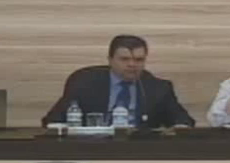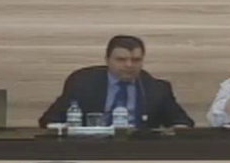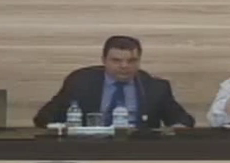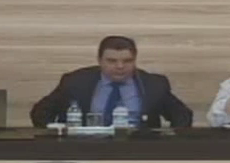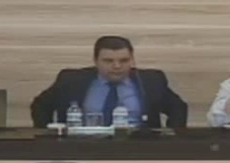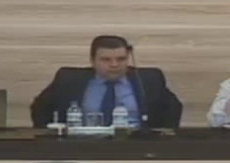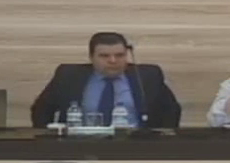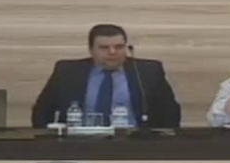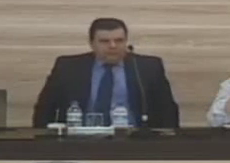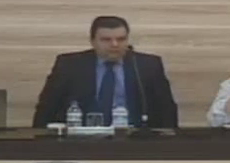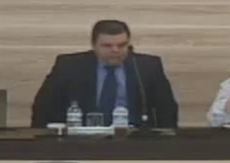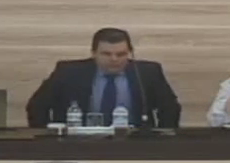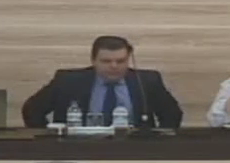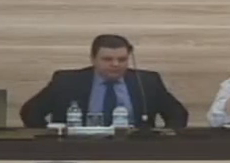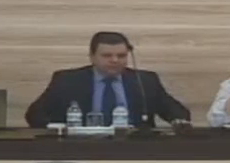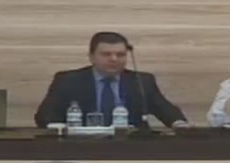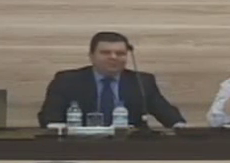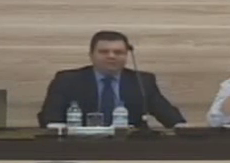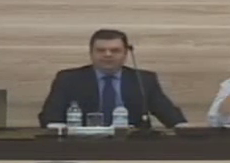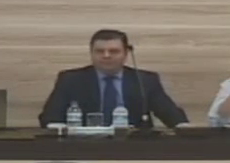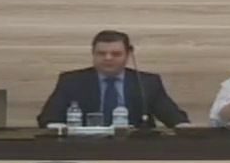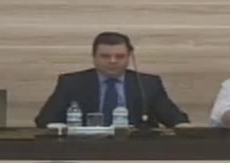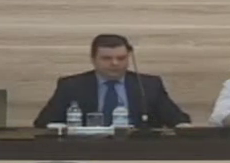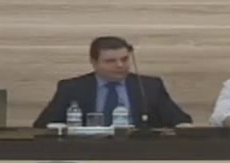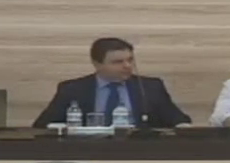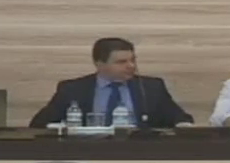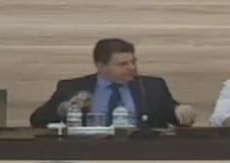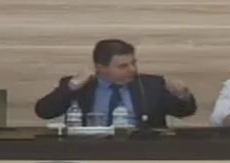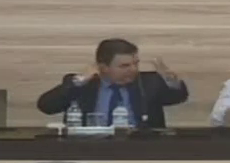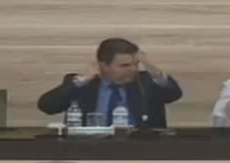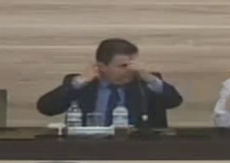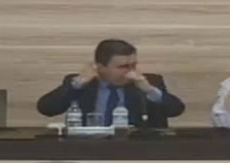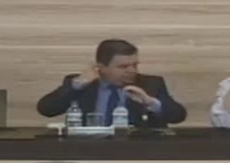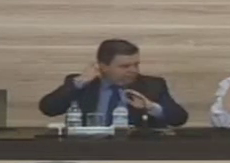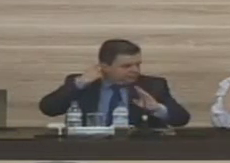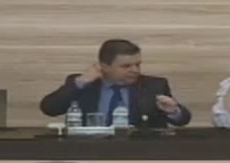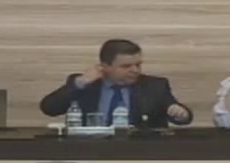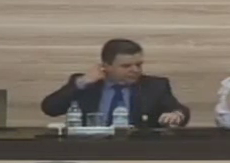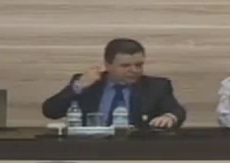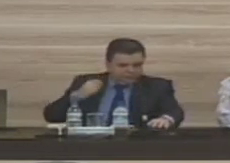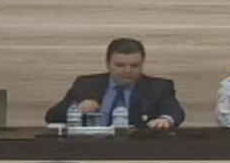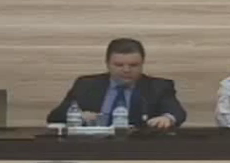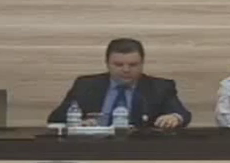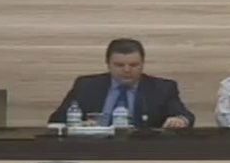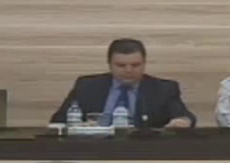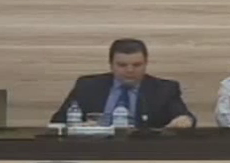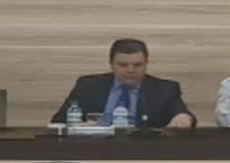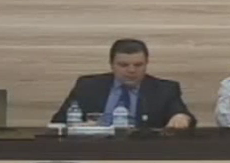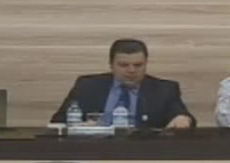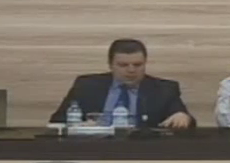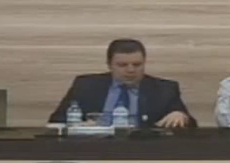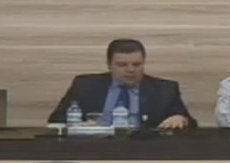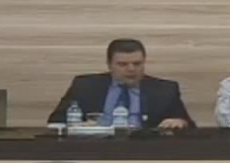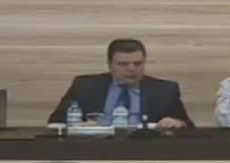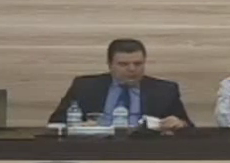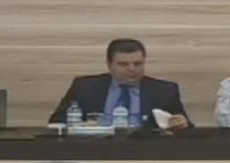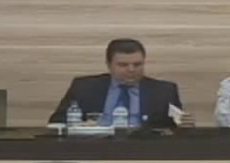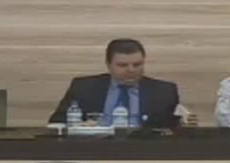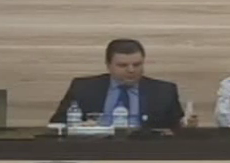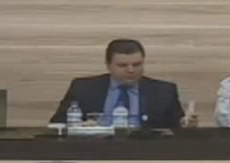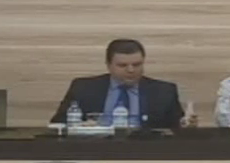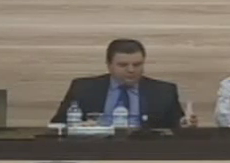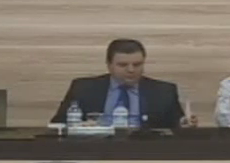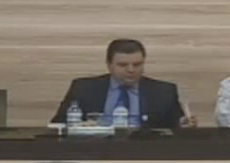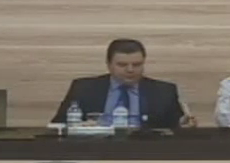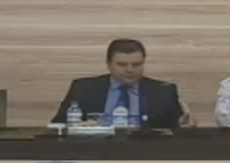O projeto número 211/2015 continua em discussão. Não havendo mais quem queira discutir, ele vai à votação. E a